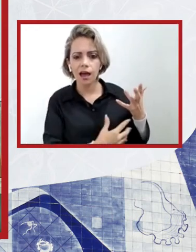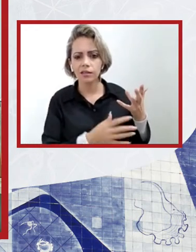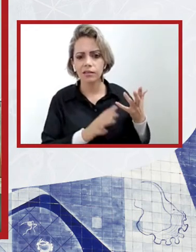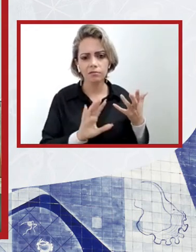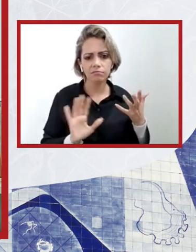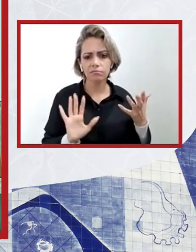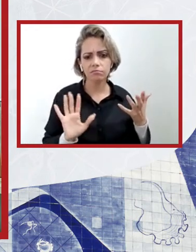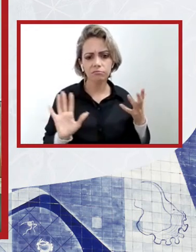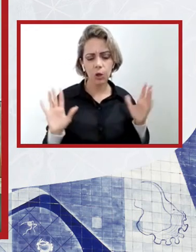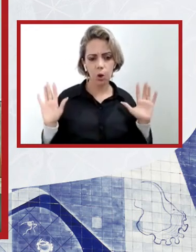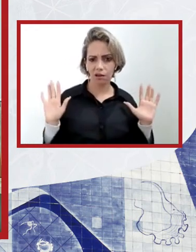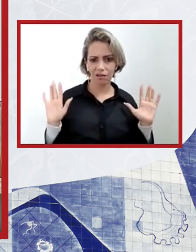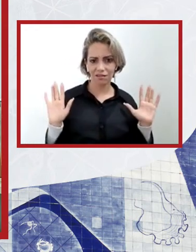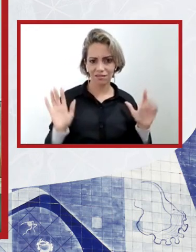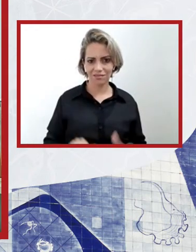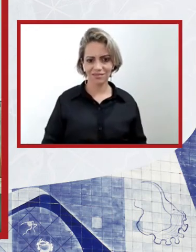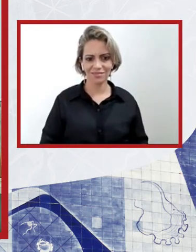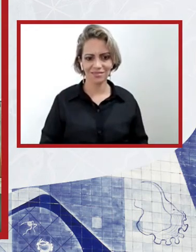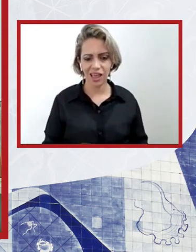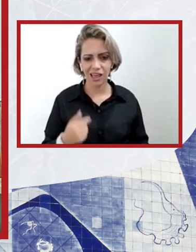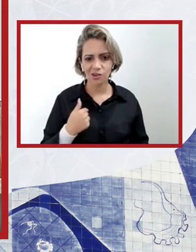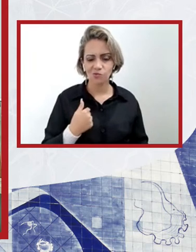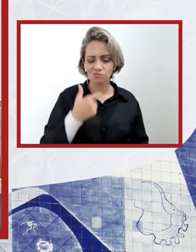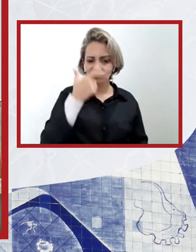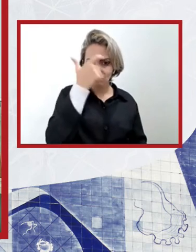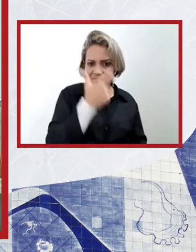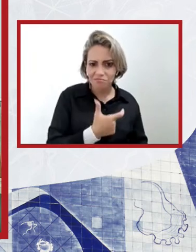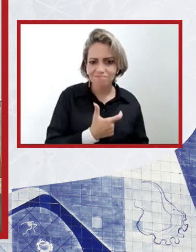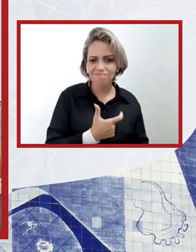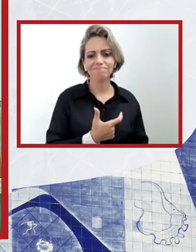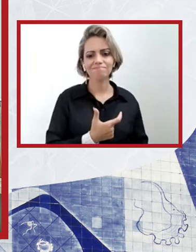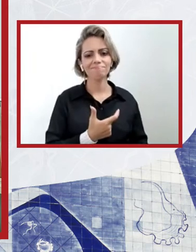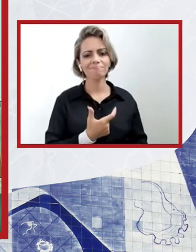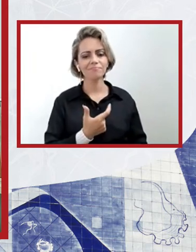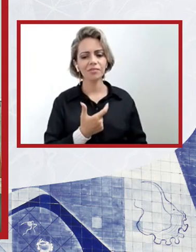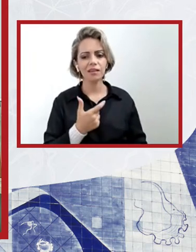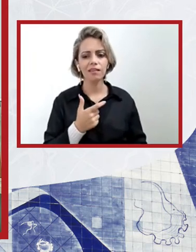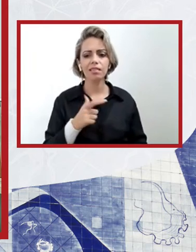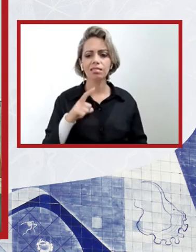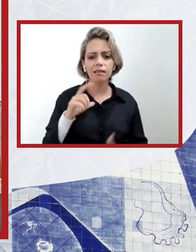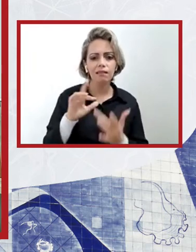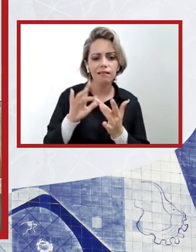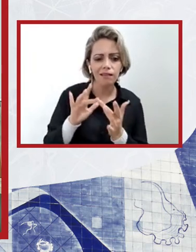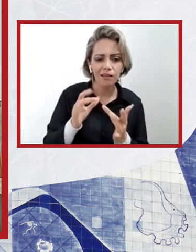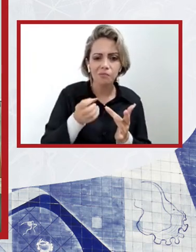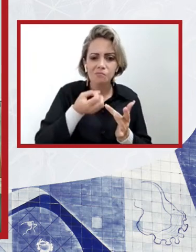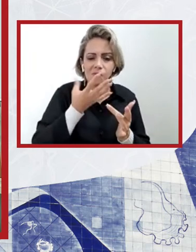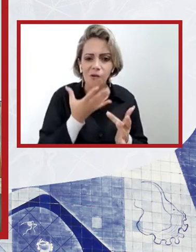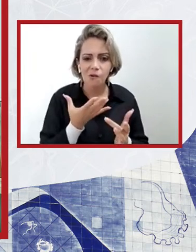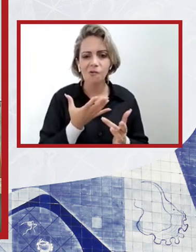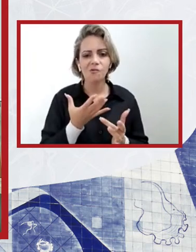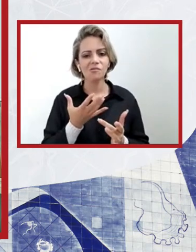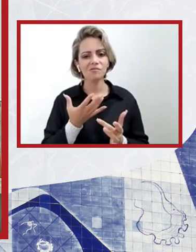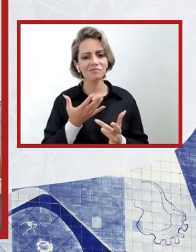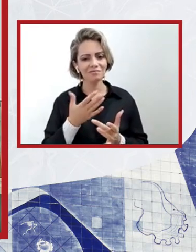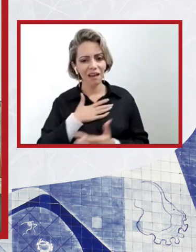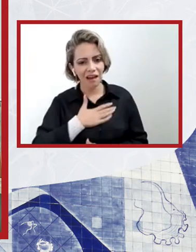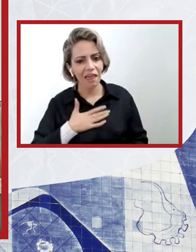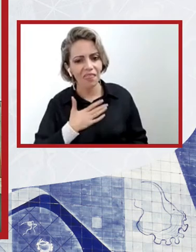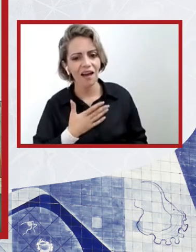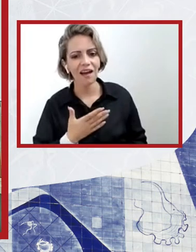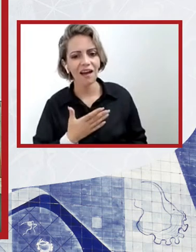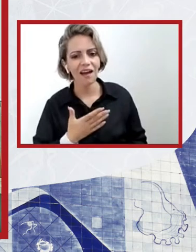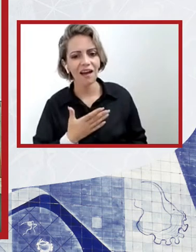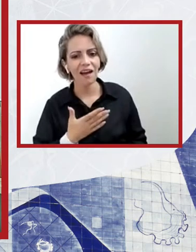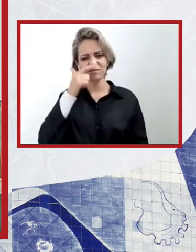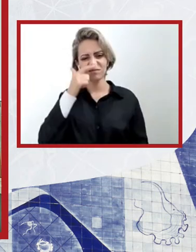muito mais do que isso, não. Sou um cara simpático, um cara agradável e meio metido, tá? Então, eu queria dizer que eu